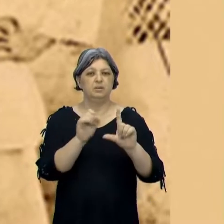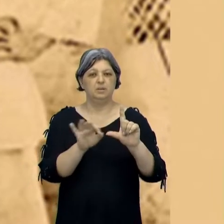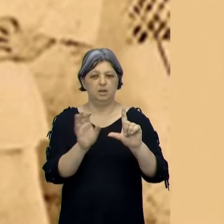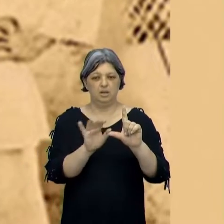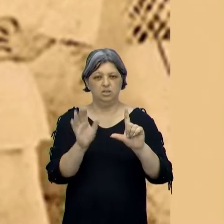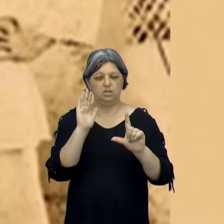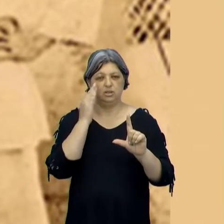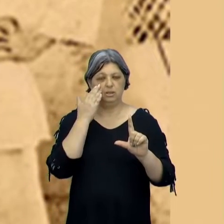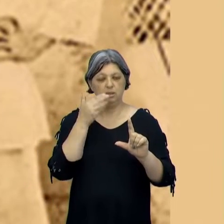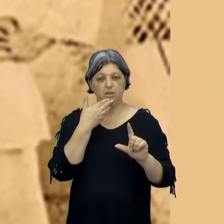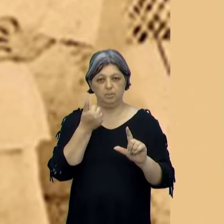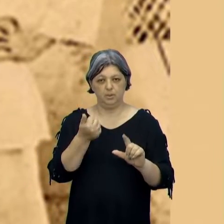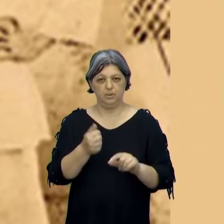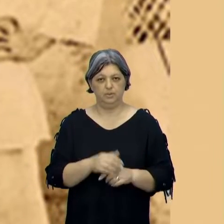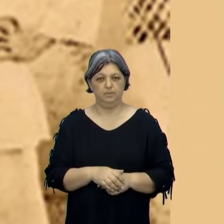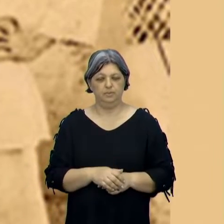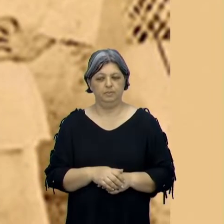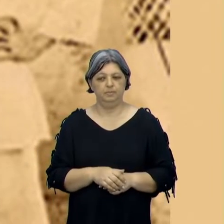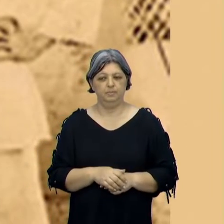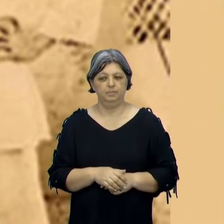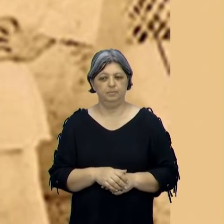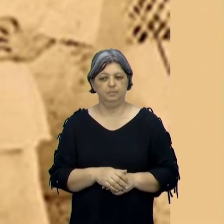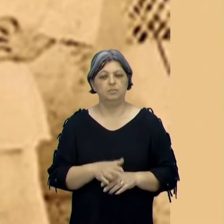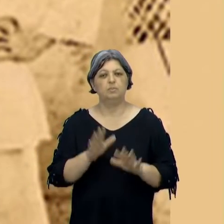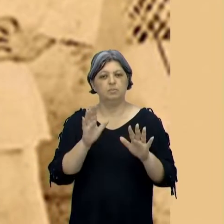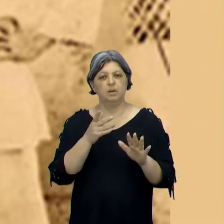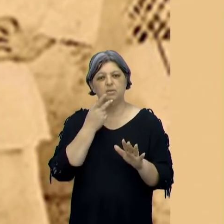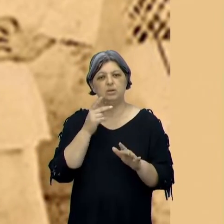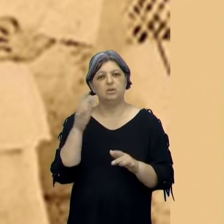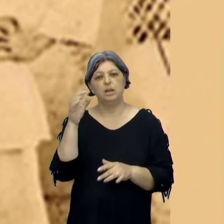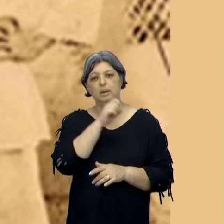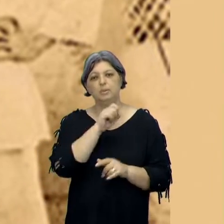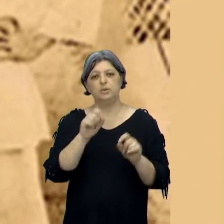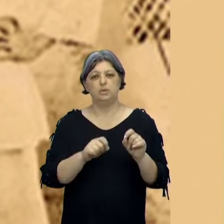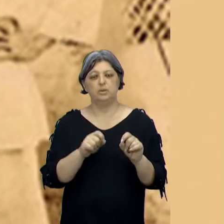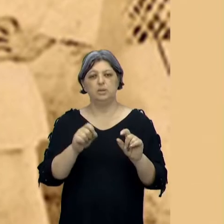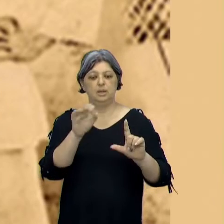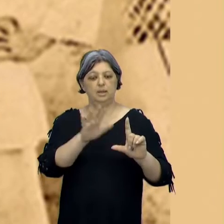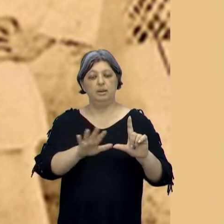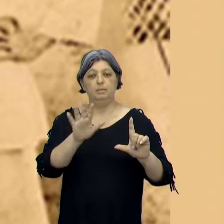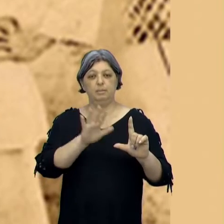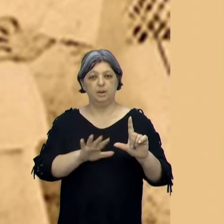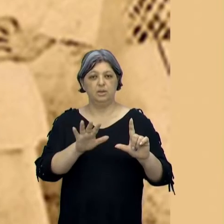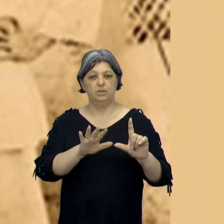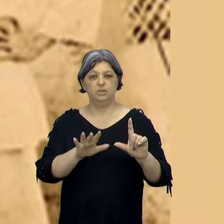gente entender melhor a imagem, mas falando rapidamente dela, é uma imagem